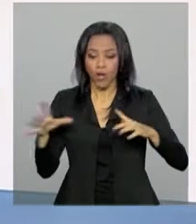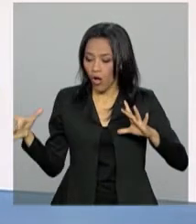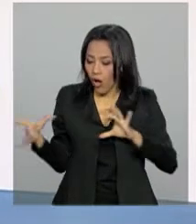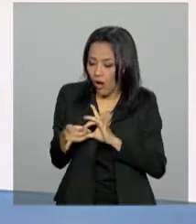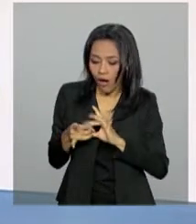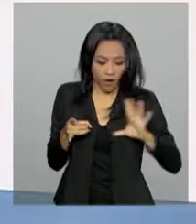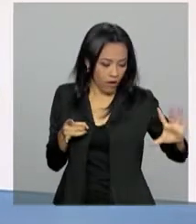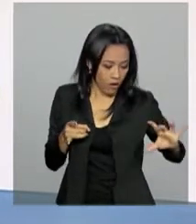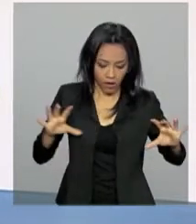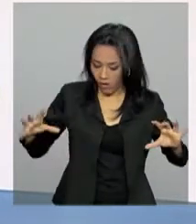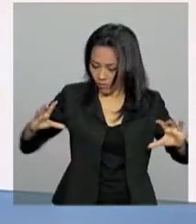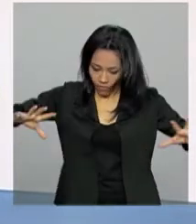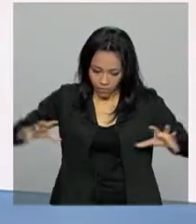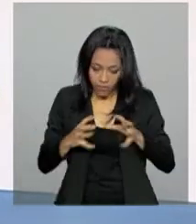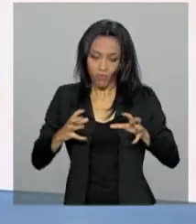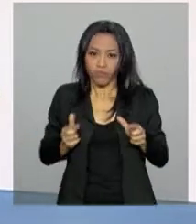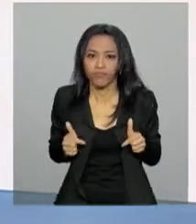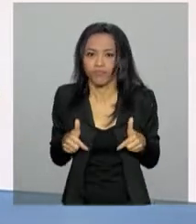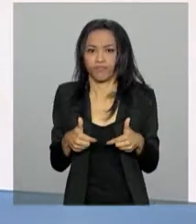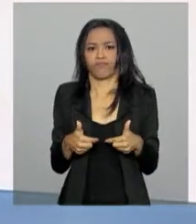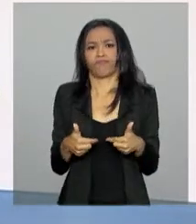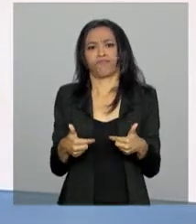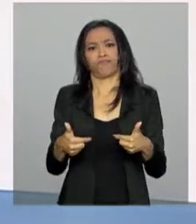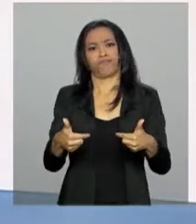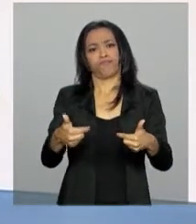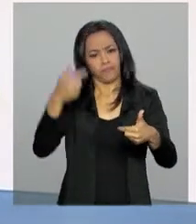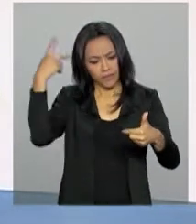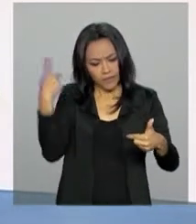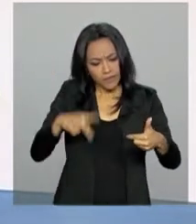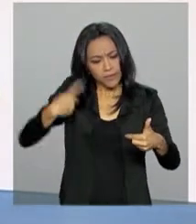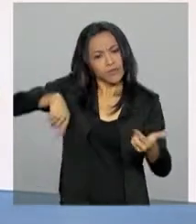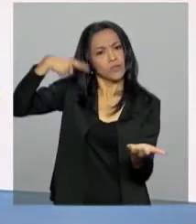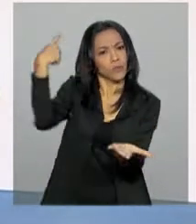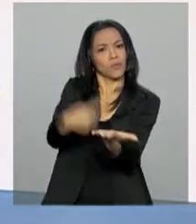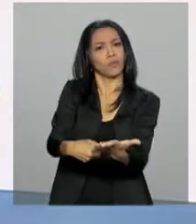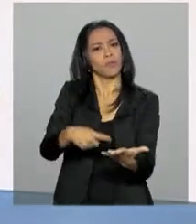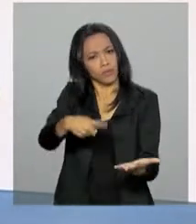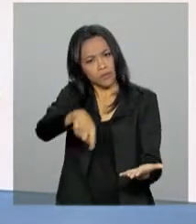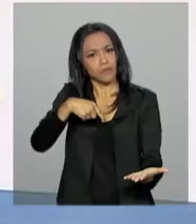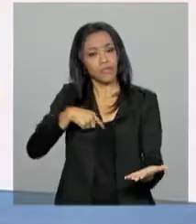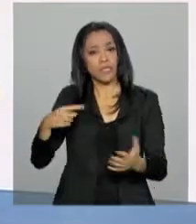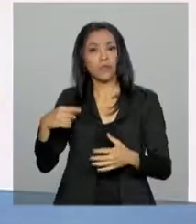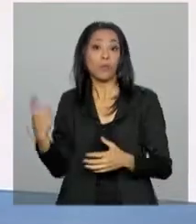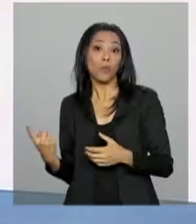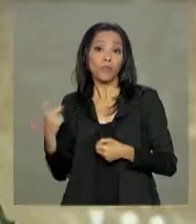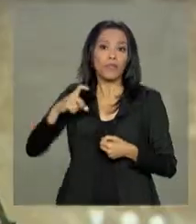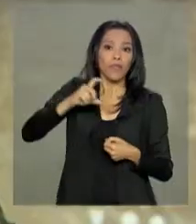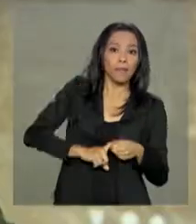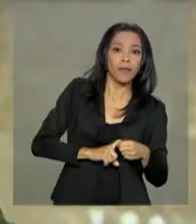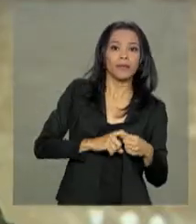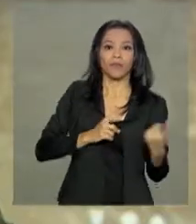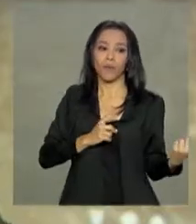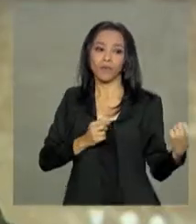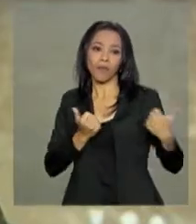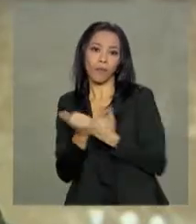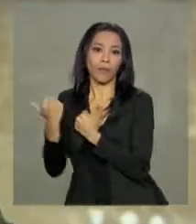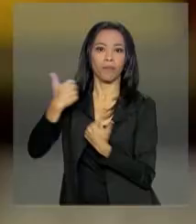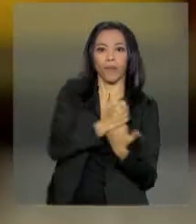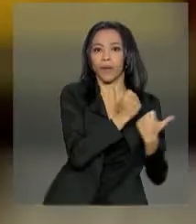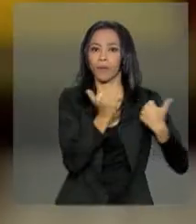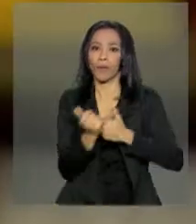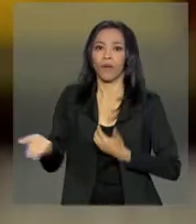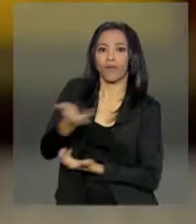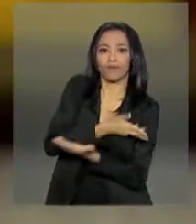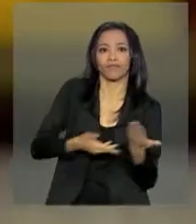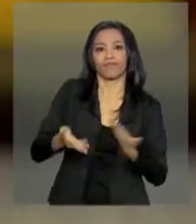faça, cumpra a sua missão e que fique muito claro que elas são interdependentes. Uma depende da outra. O interventor não tem dúvidas.